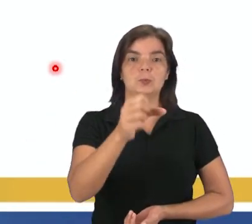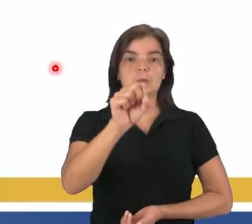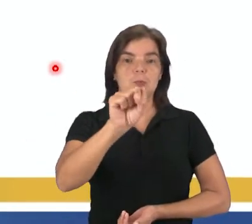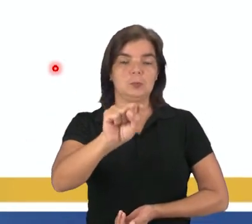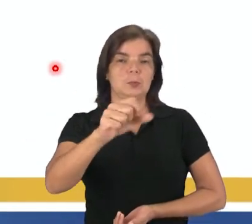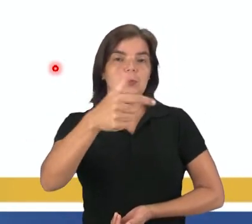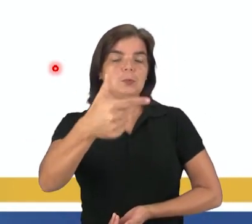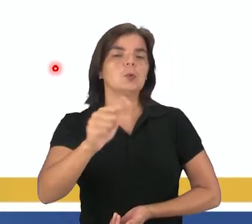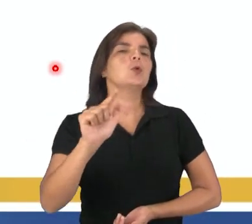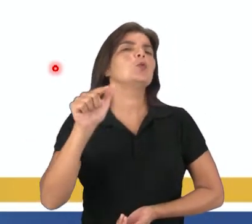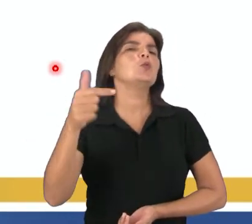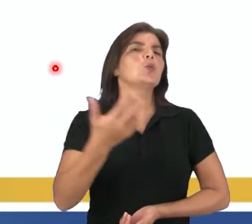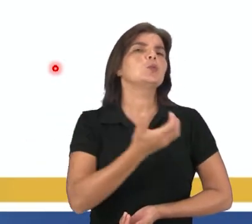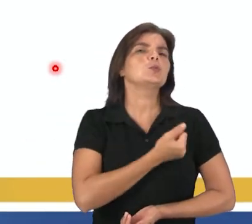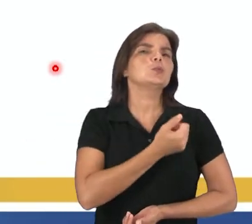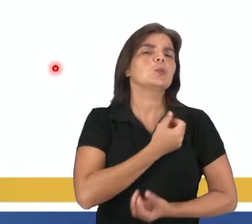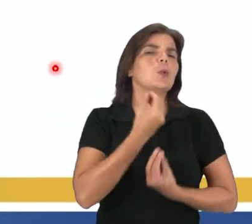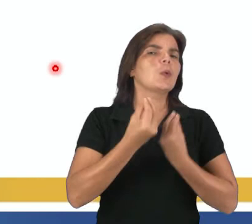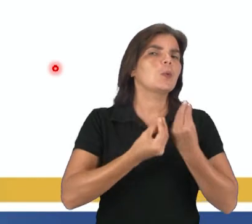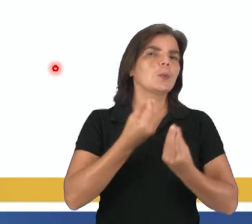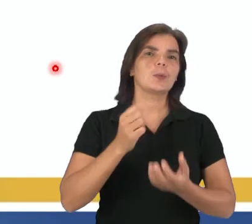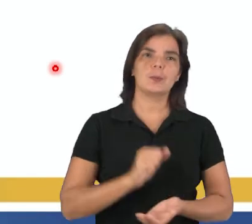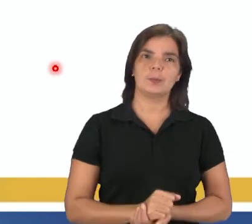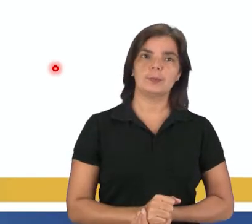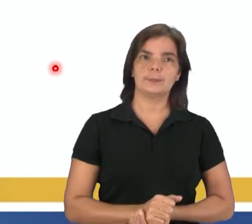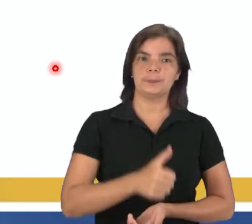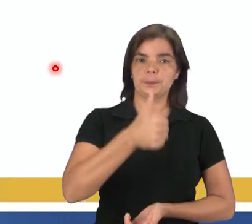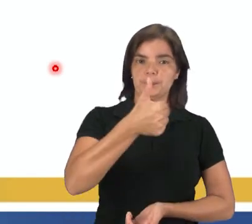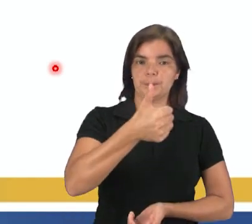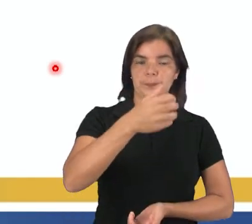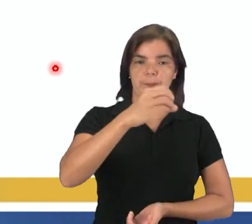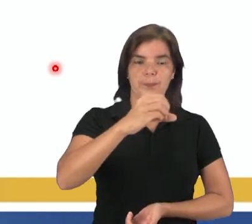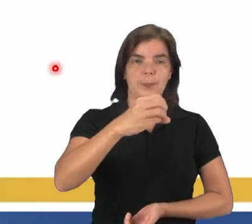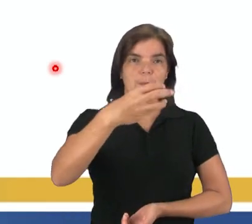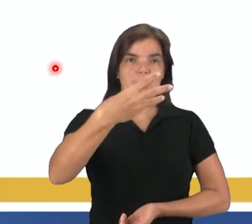15.682. E o outro número, como que nós vamos ler?